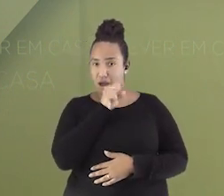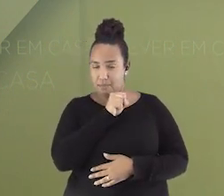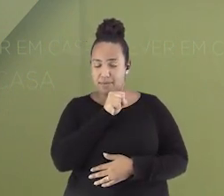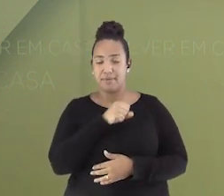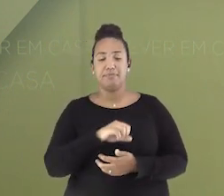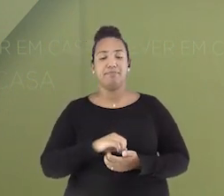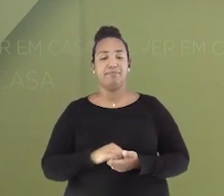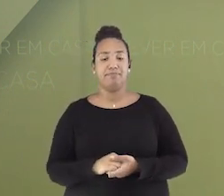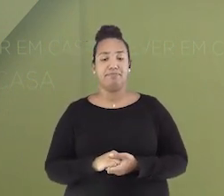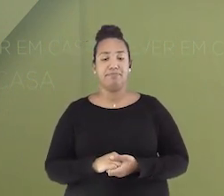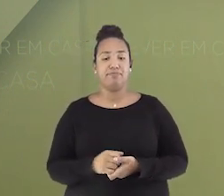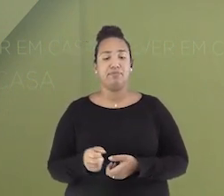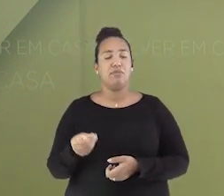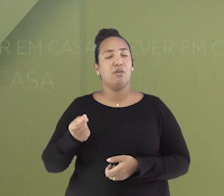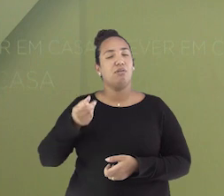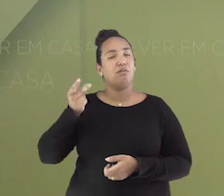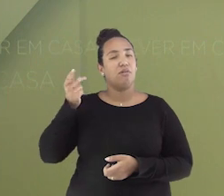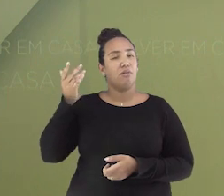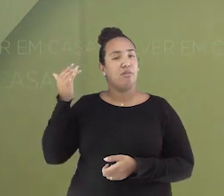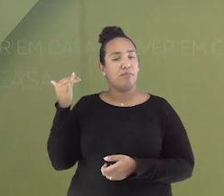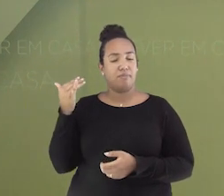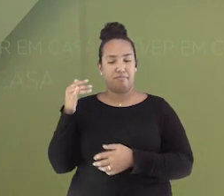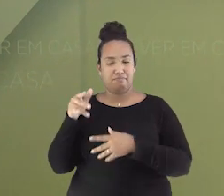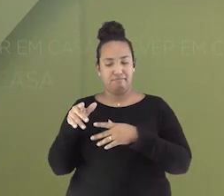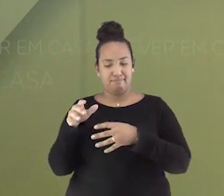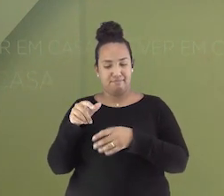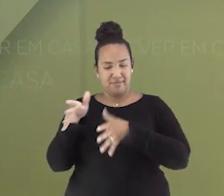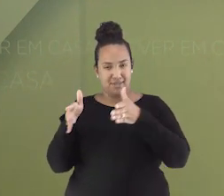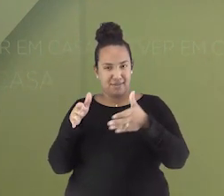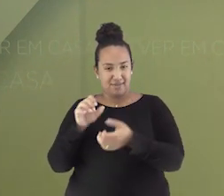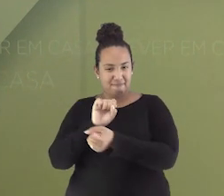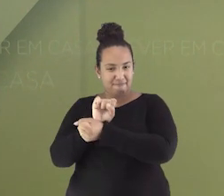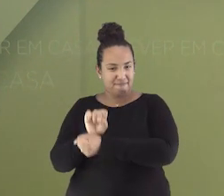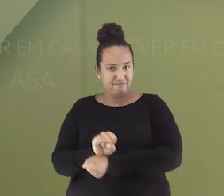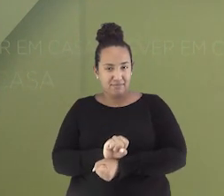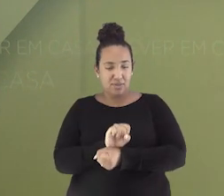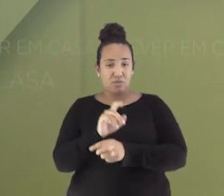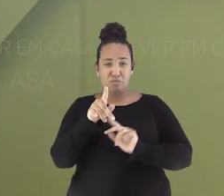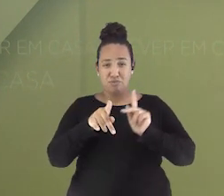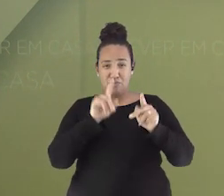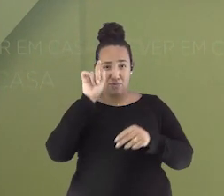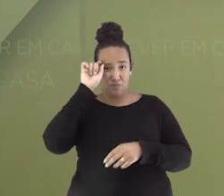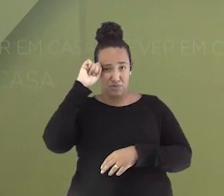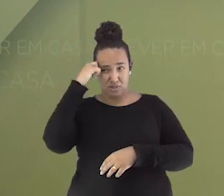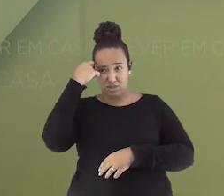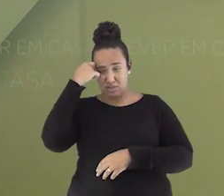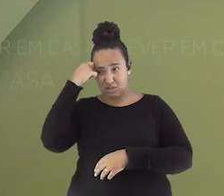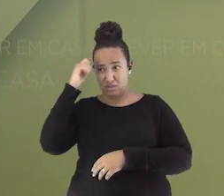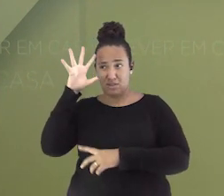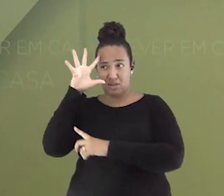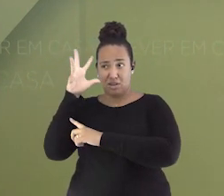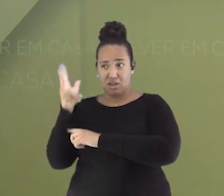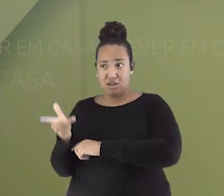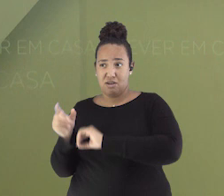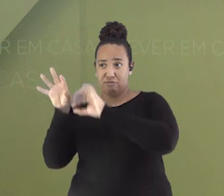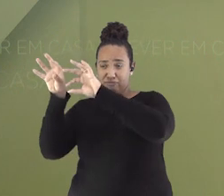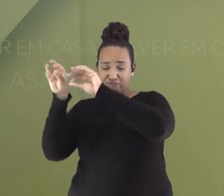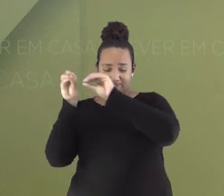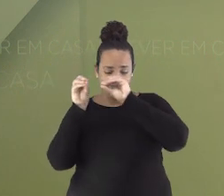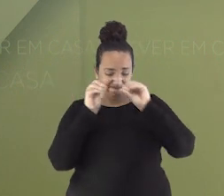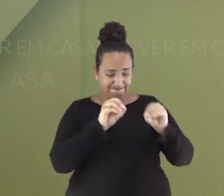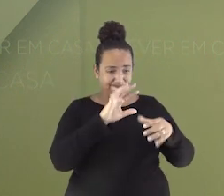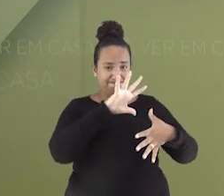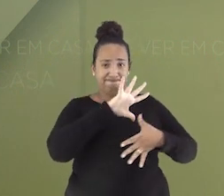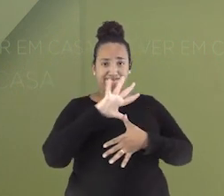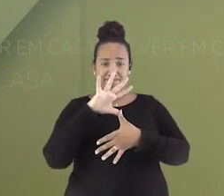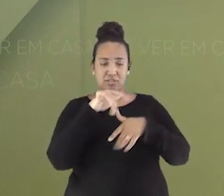rápida história para vocês. Há muitos anos, na época da escravidão, os negros eram tirados à força de sua terra natal e